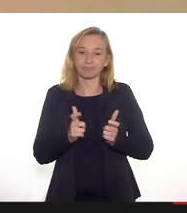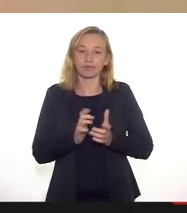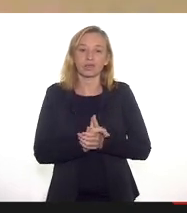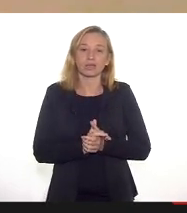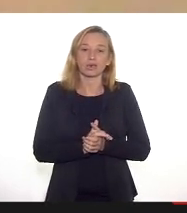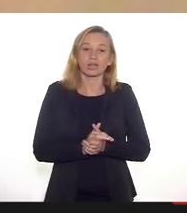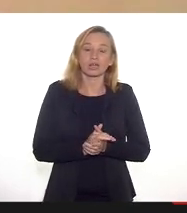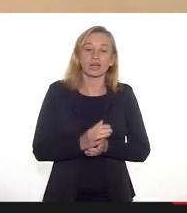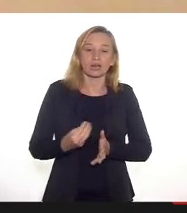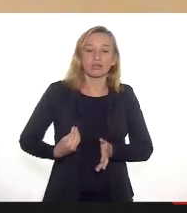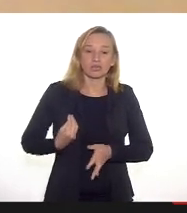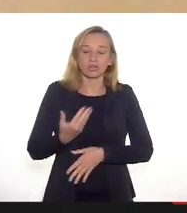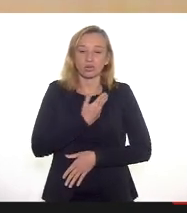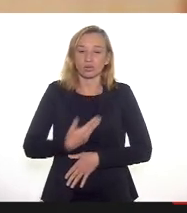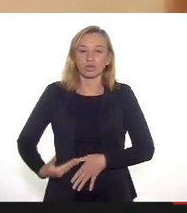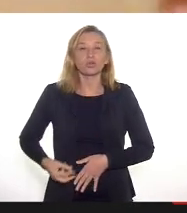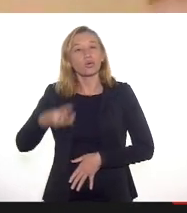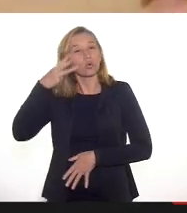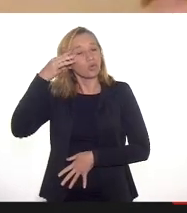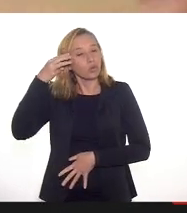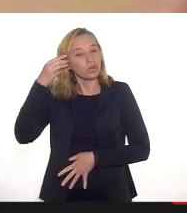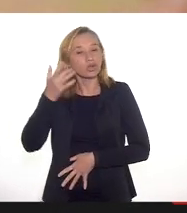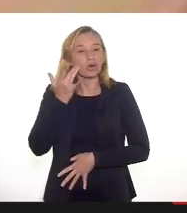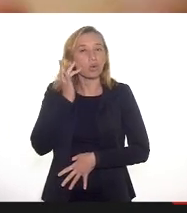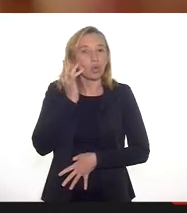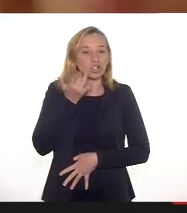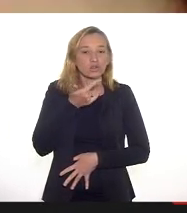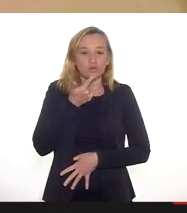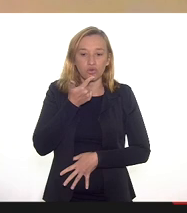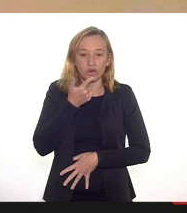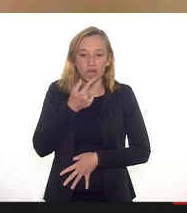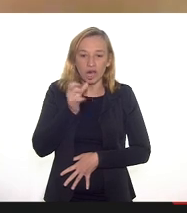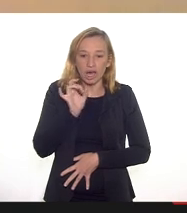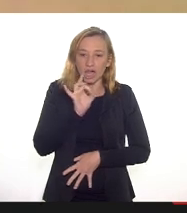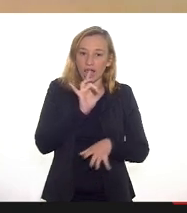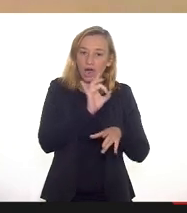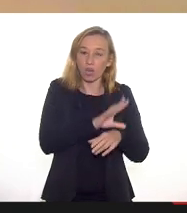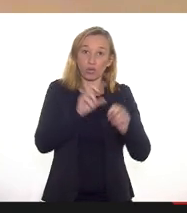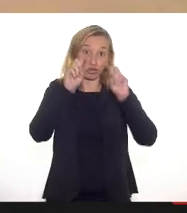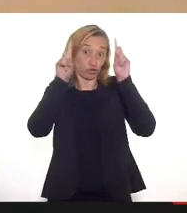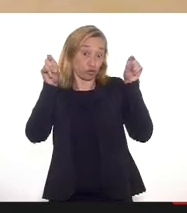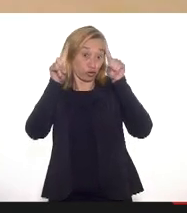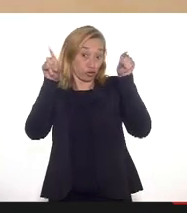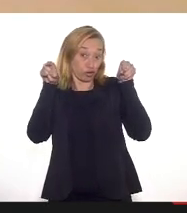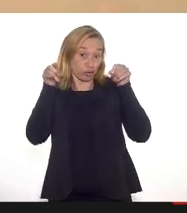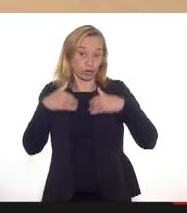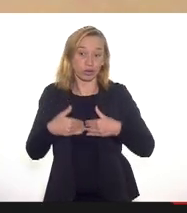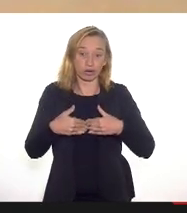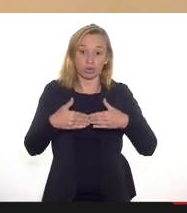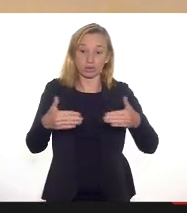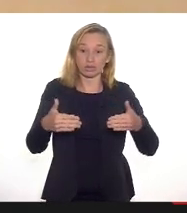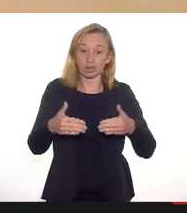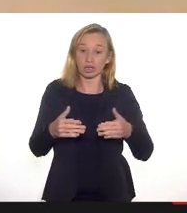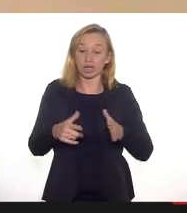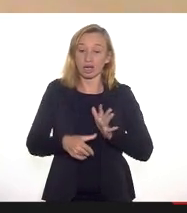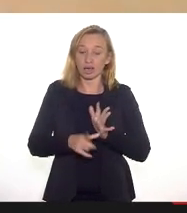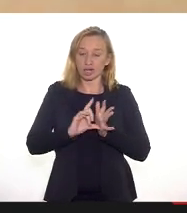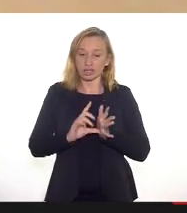presença do governador Witzel. Se eu não me engano, acho que foi a última... entre aspas, inauguração dele antes de se afastar do